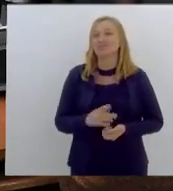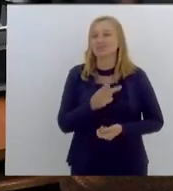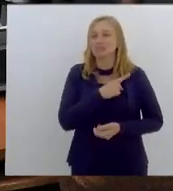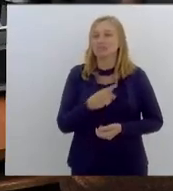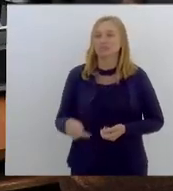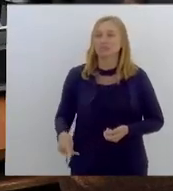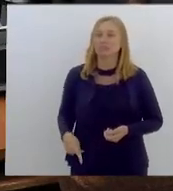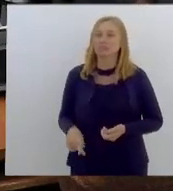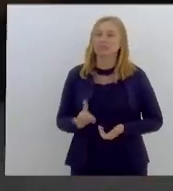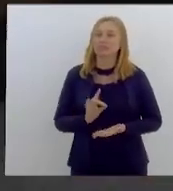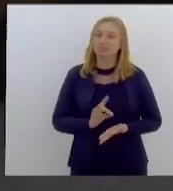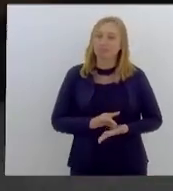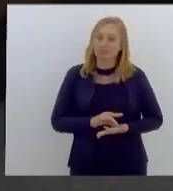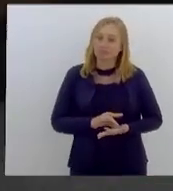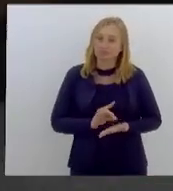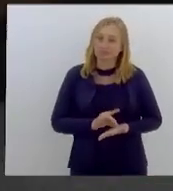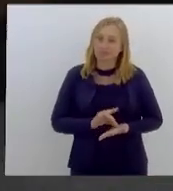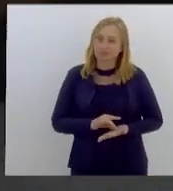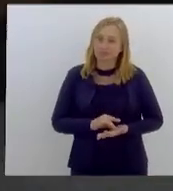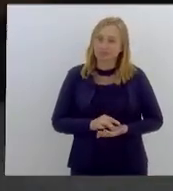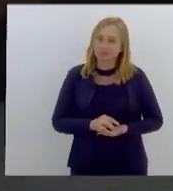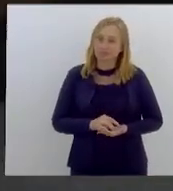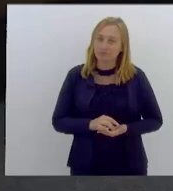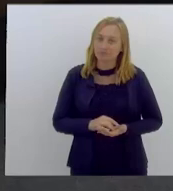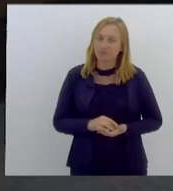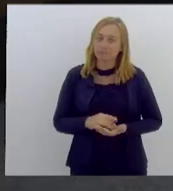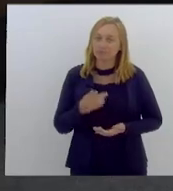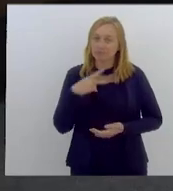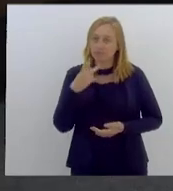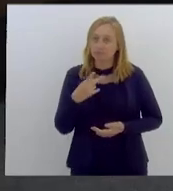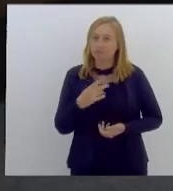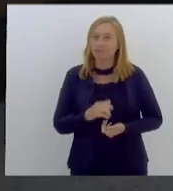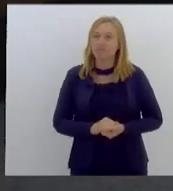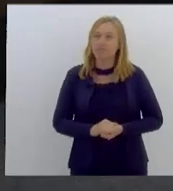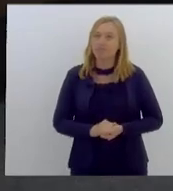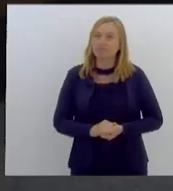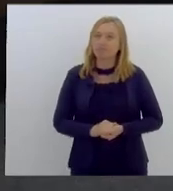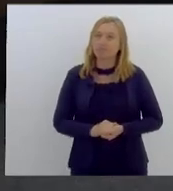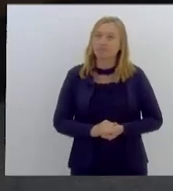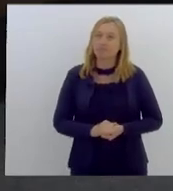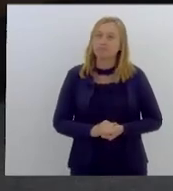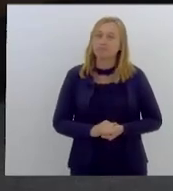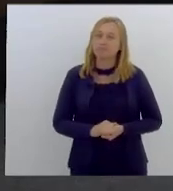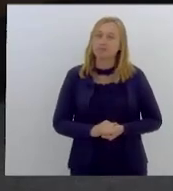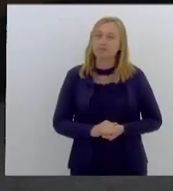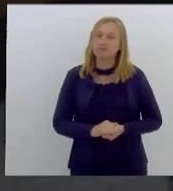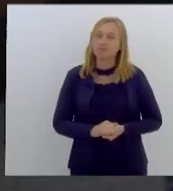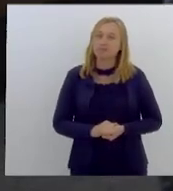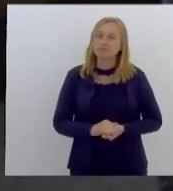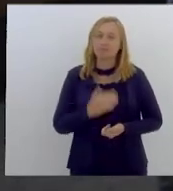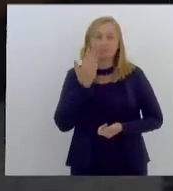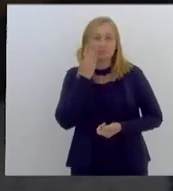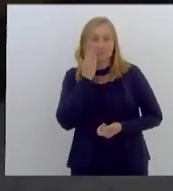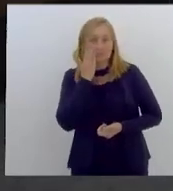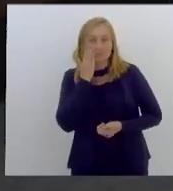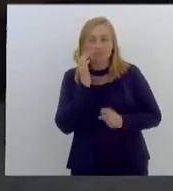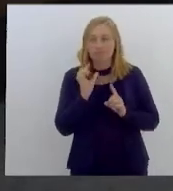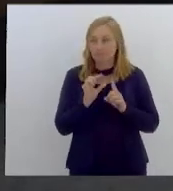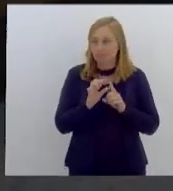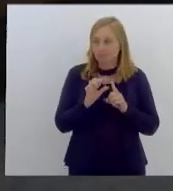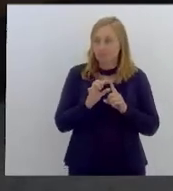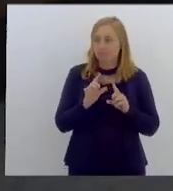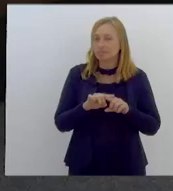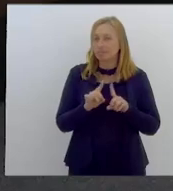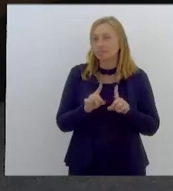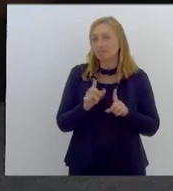Presidente, na verdade, minha intervenção aqui foi para refutar, claro que eu entendo a semântica da palavra, mas foi para